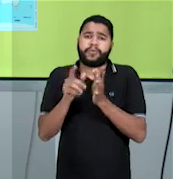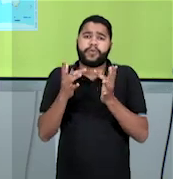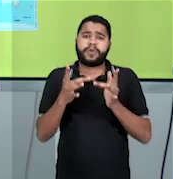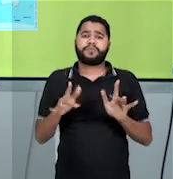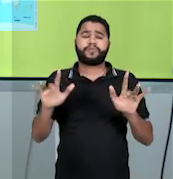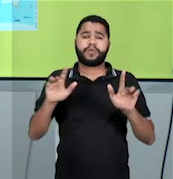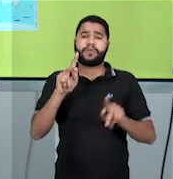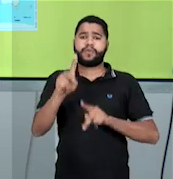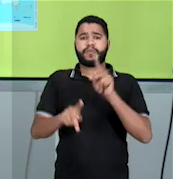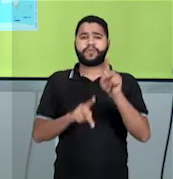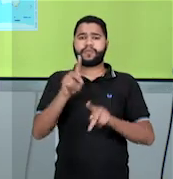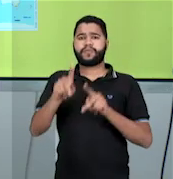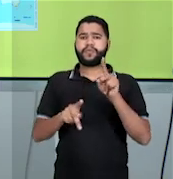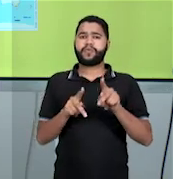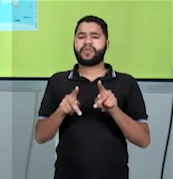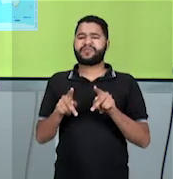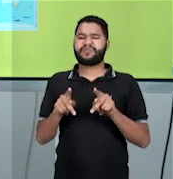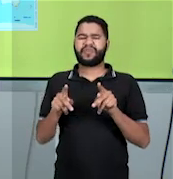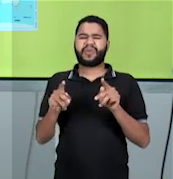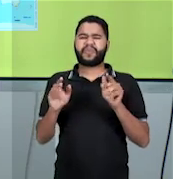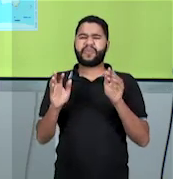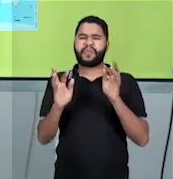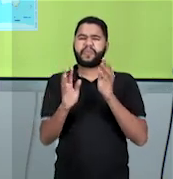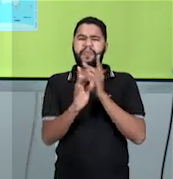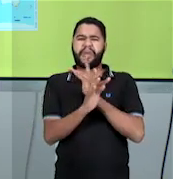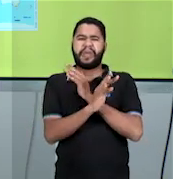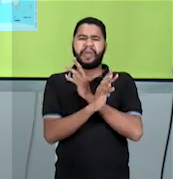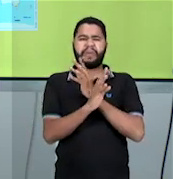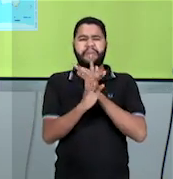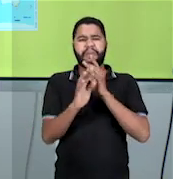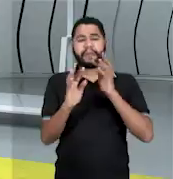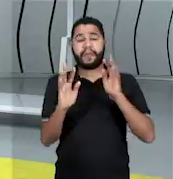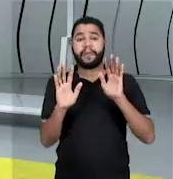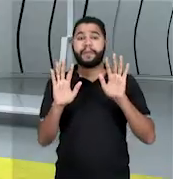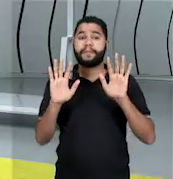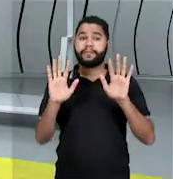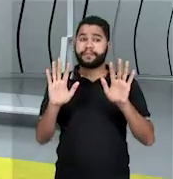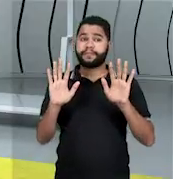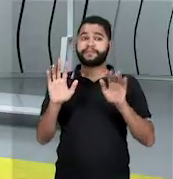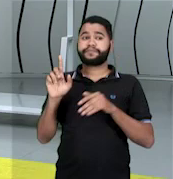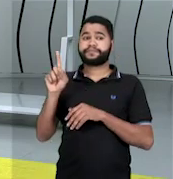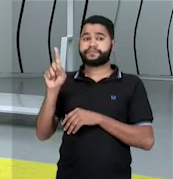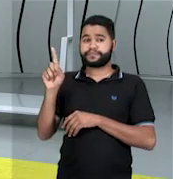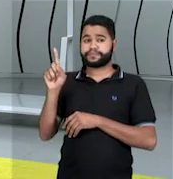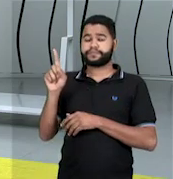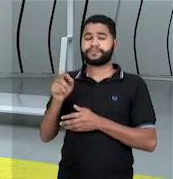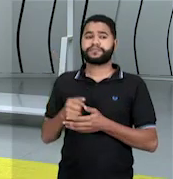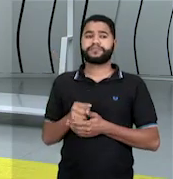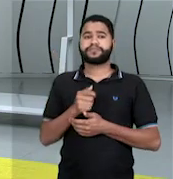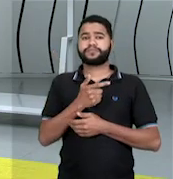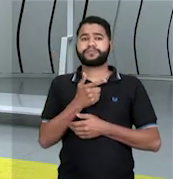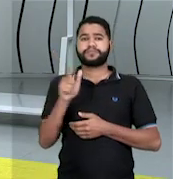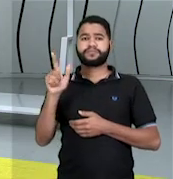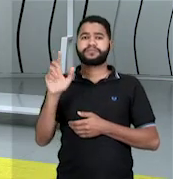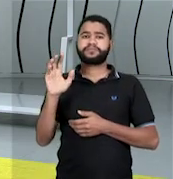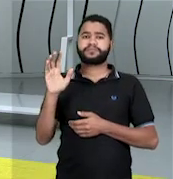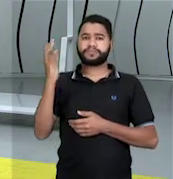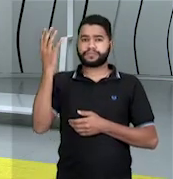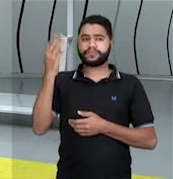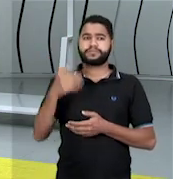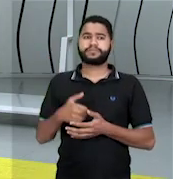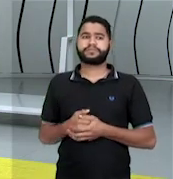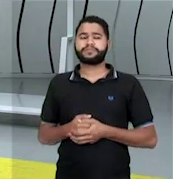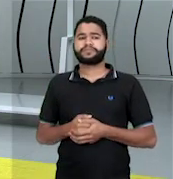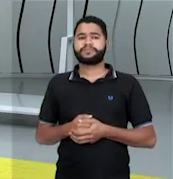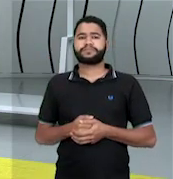onde a população vai se concentrar muito pouco. Ok? Já em compensação aqui, né, outras regiões